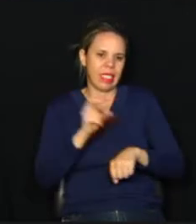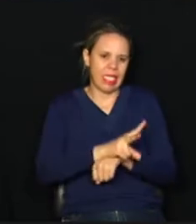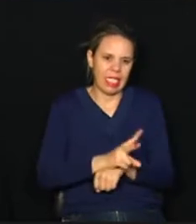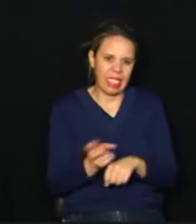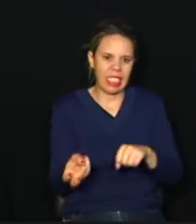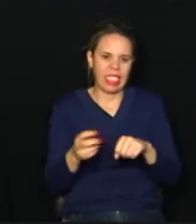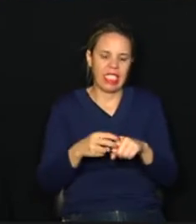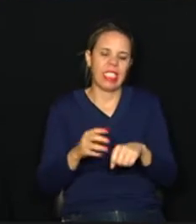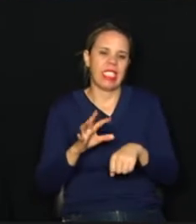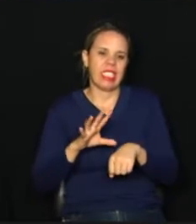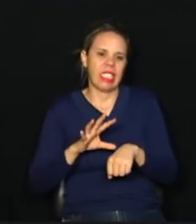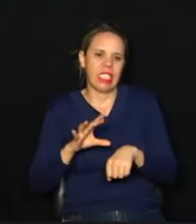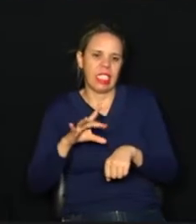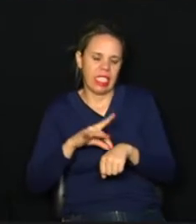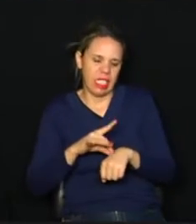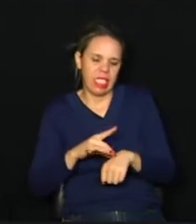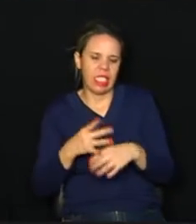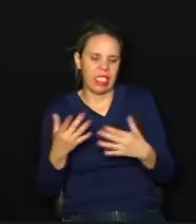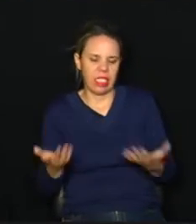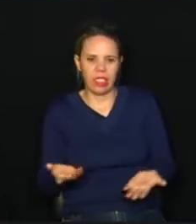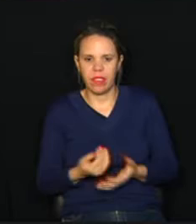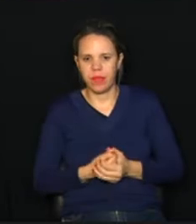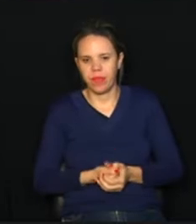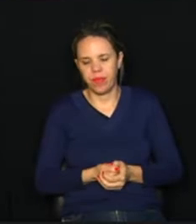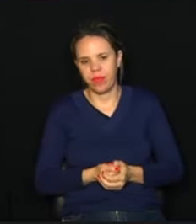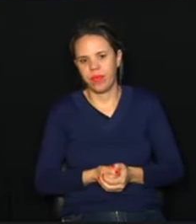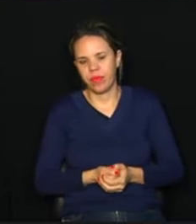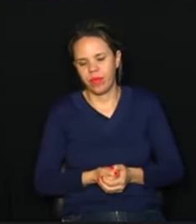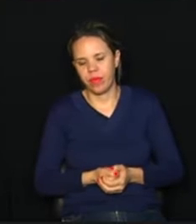de doenças. Então, aí,